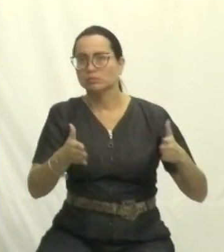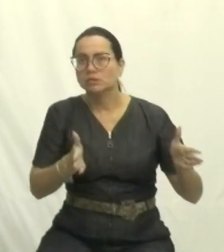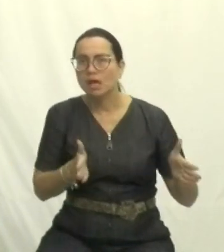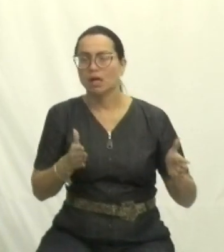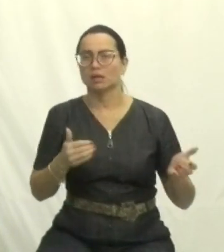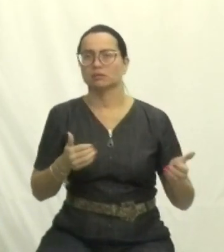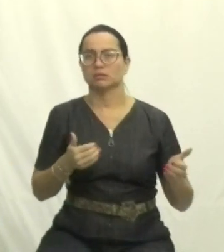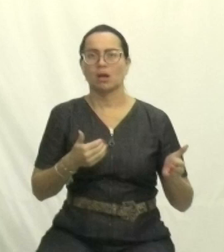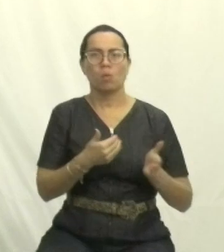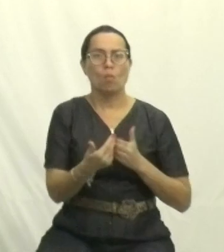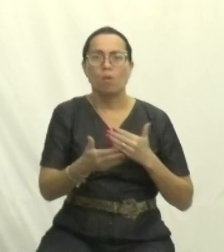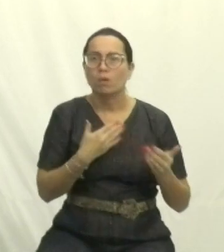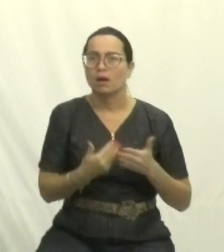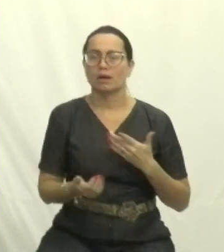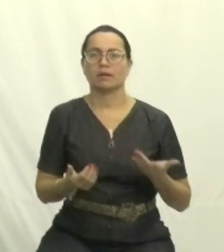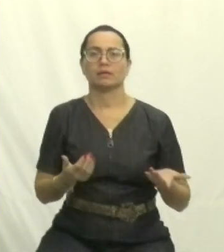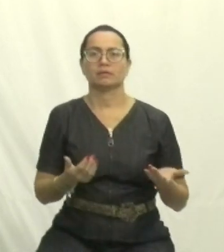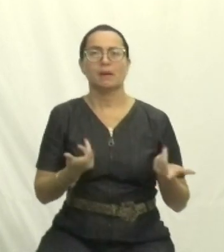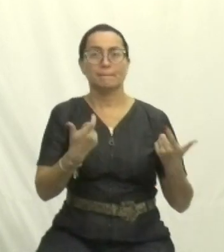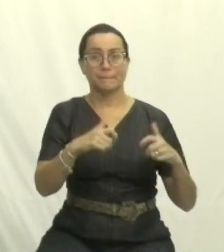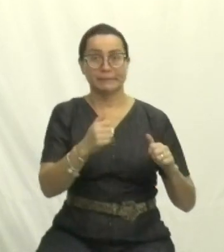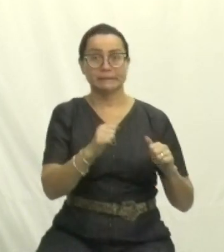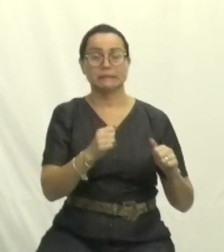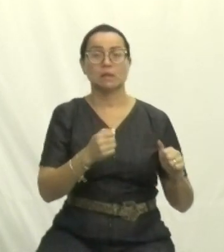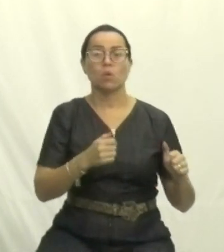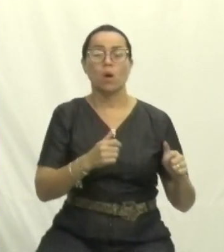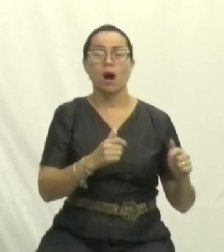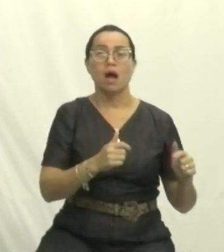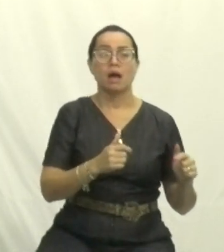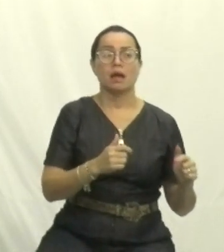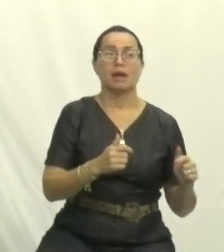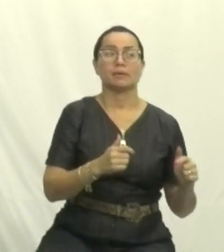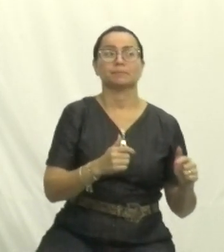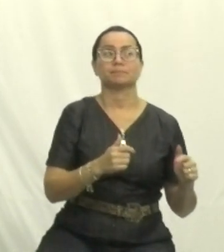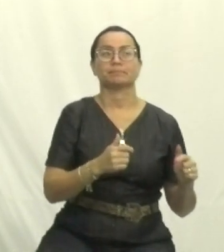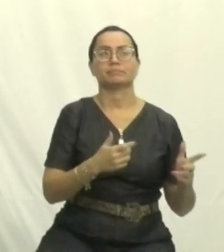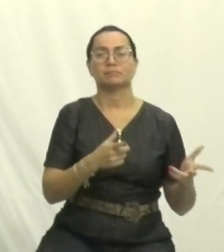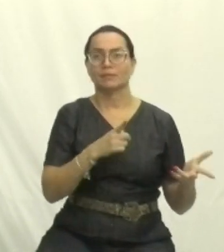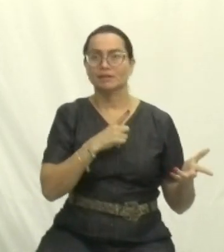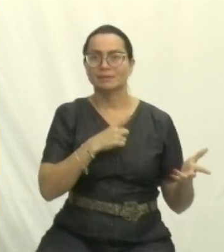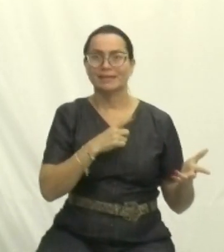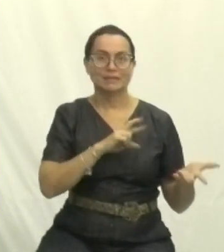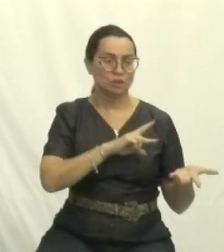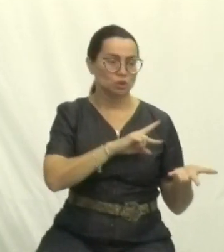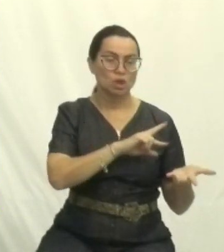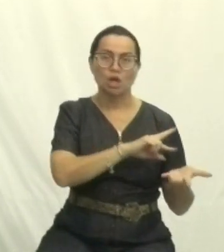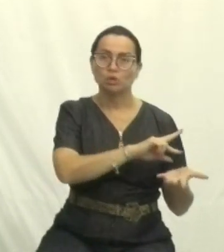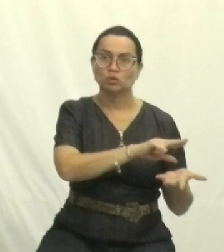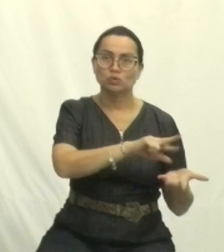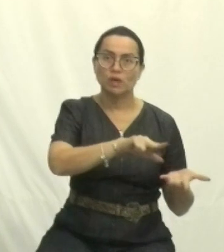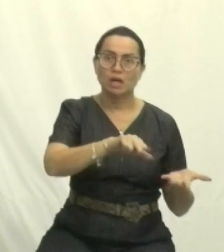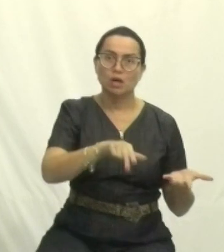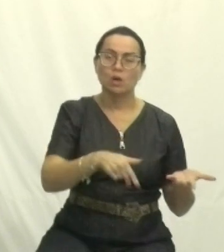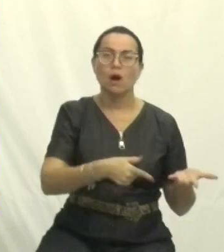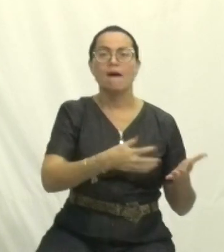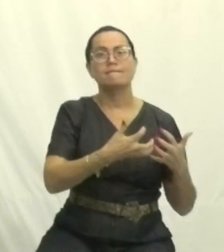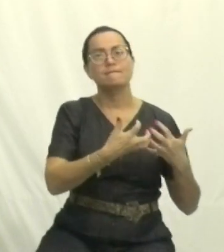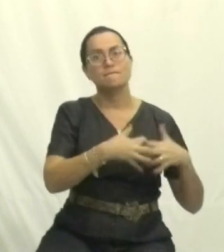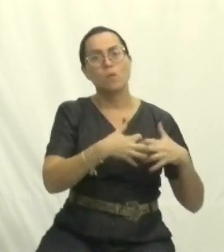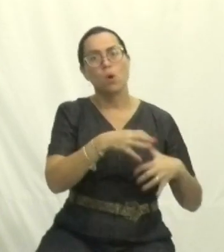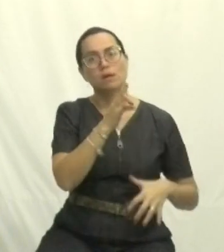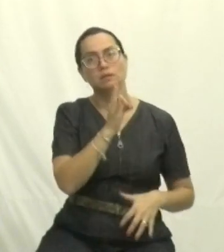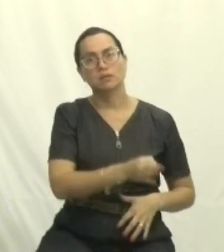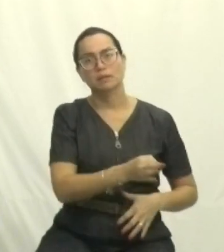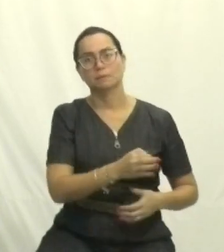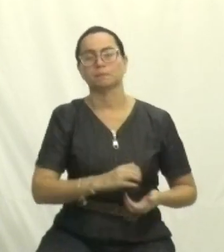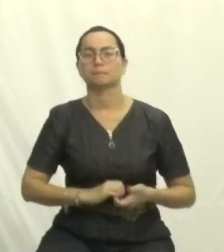usuários. A extinção de incêndios, então, né, que foi basicamente onde o Corpo de Bombeiros originou, e